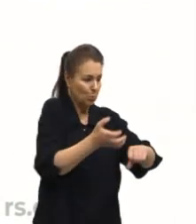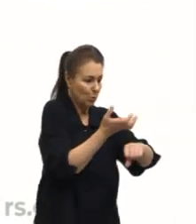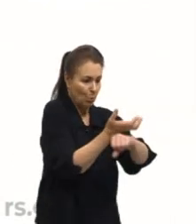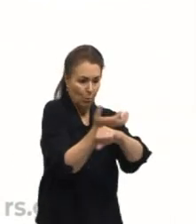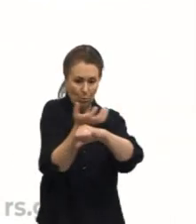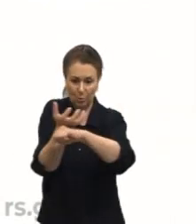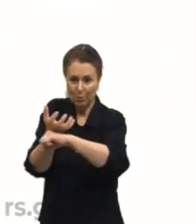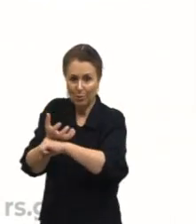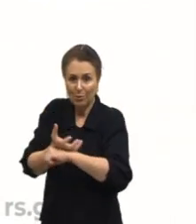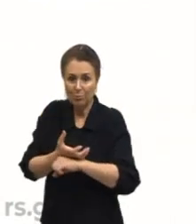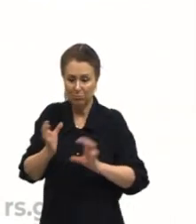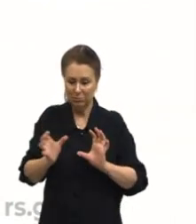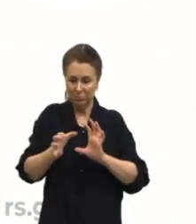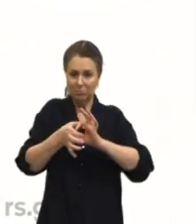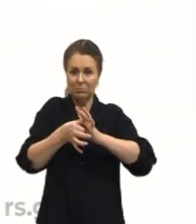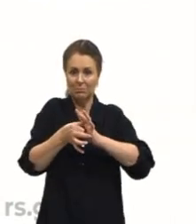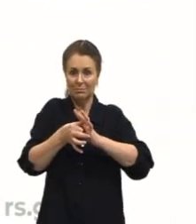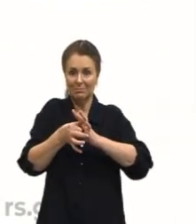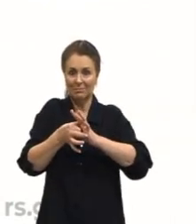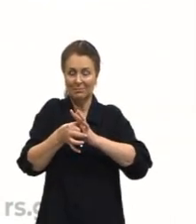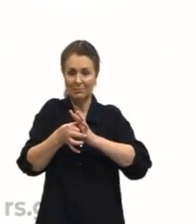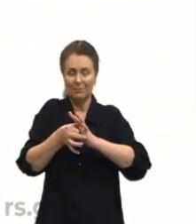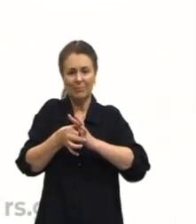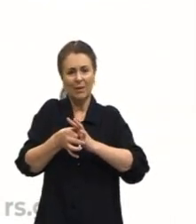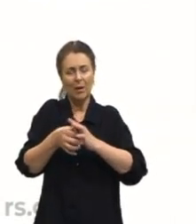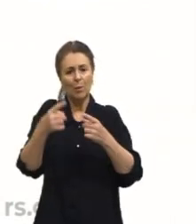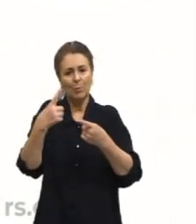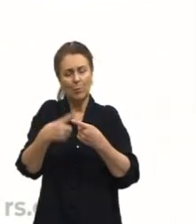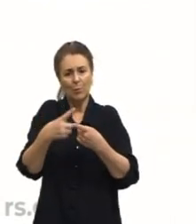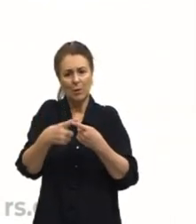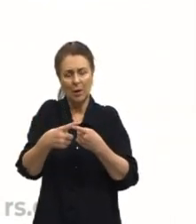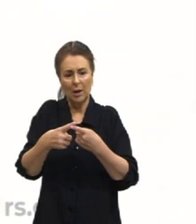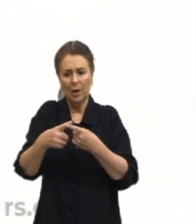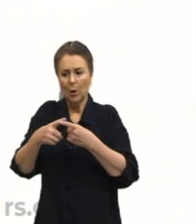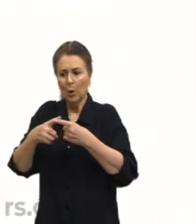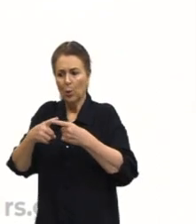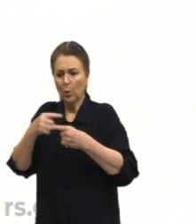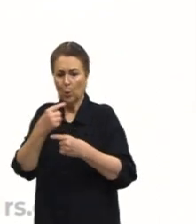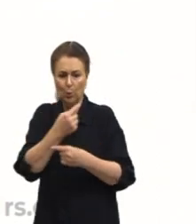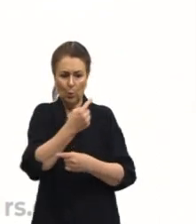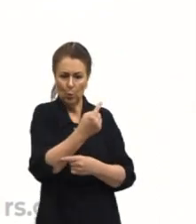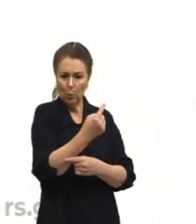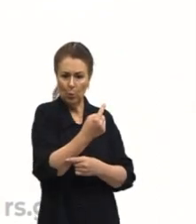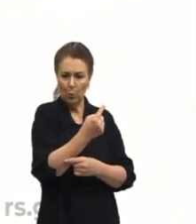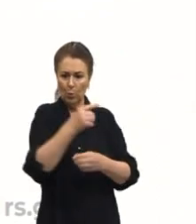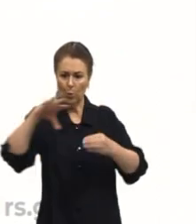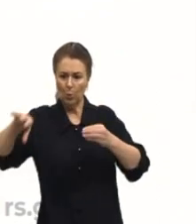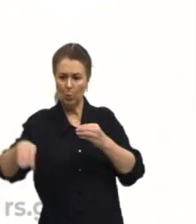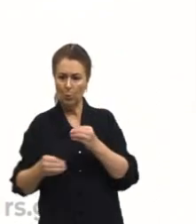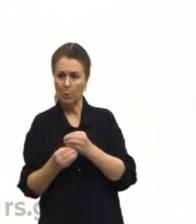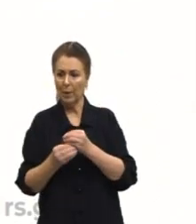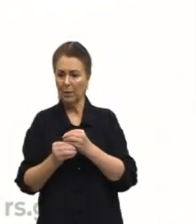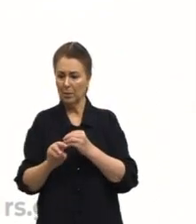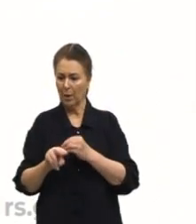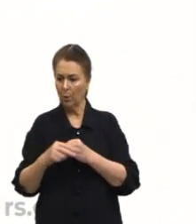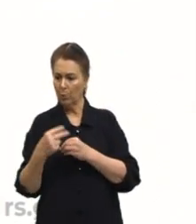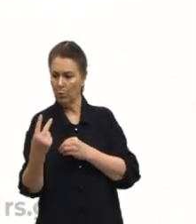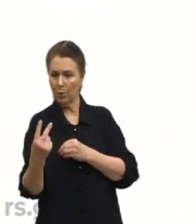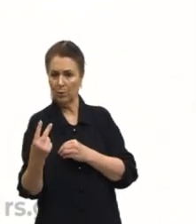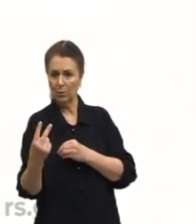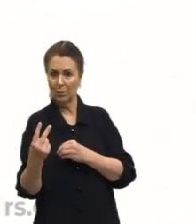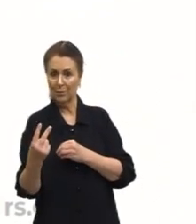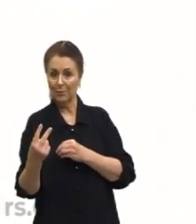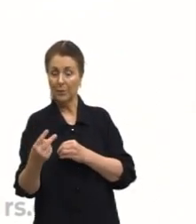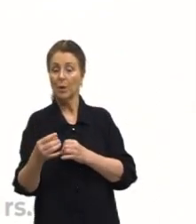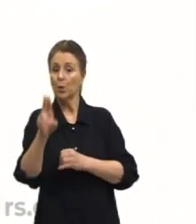acabam se juntando ali né eles acabam complementando o outro né E essa questão do internetês também